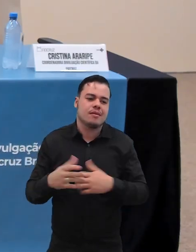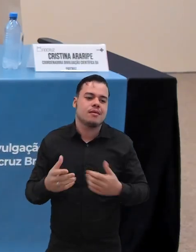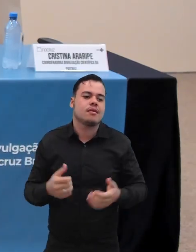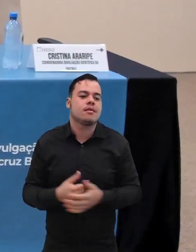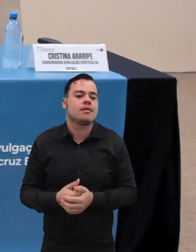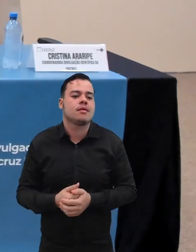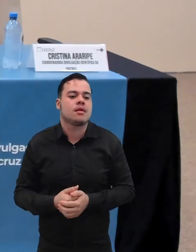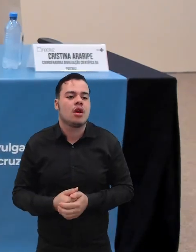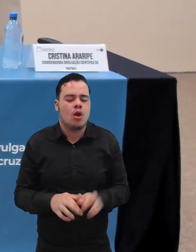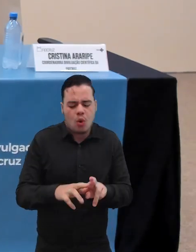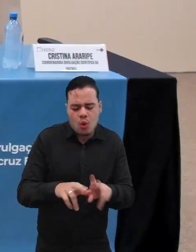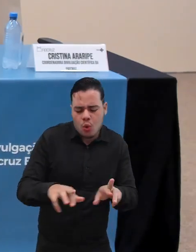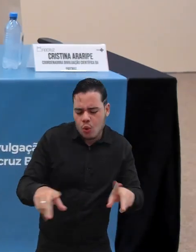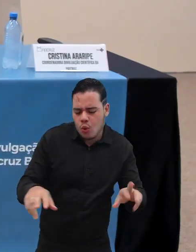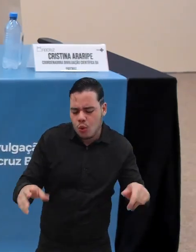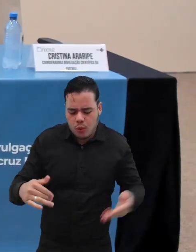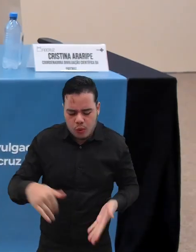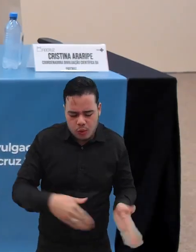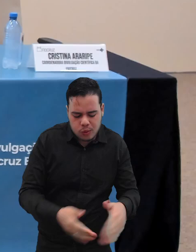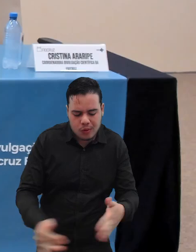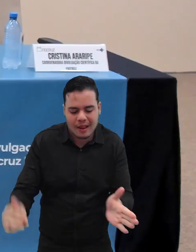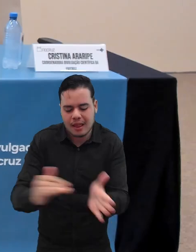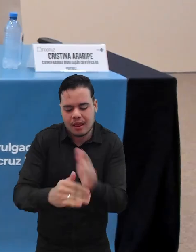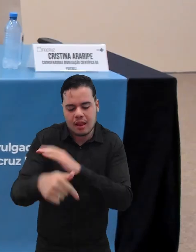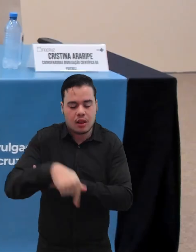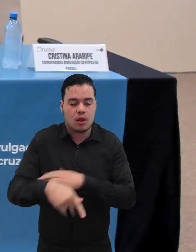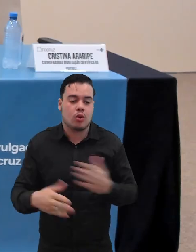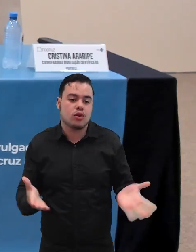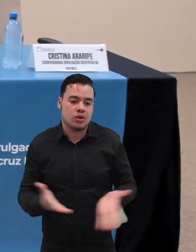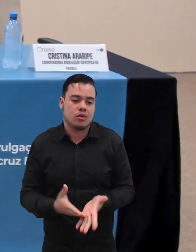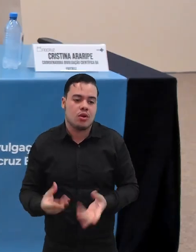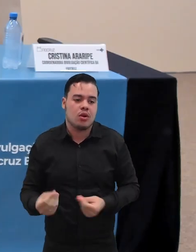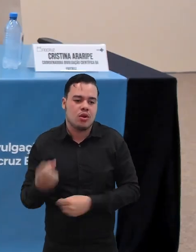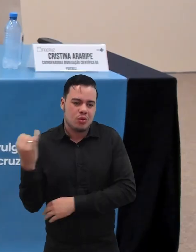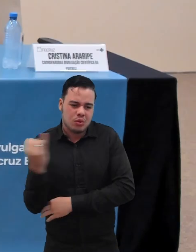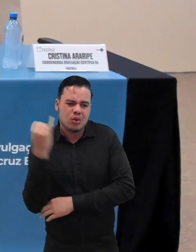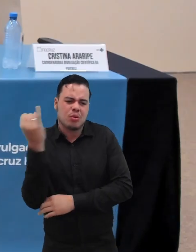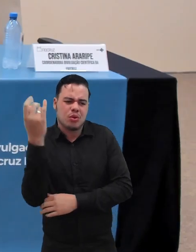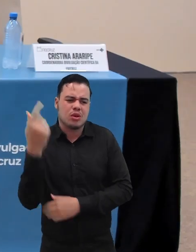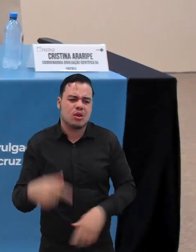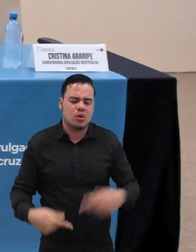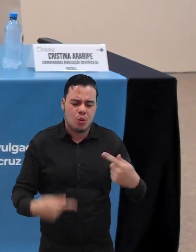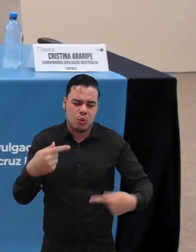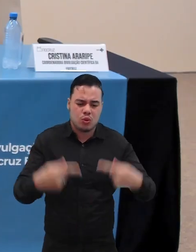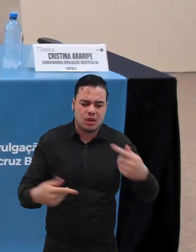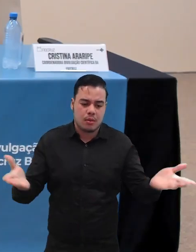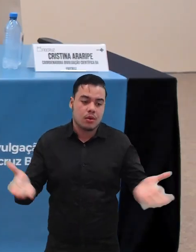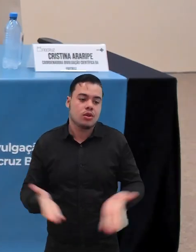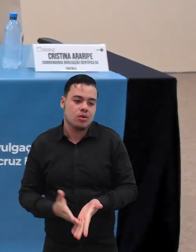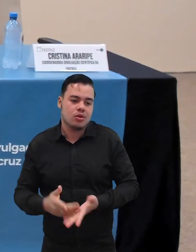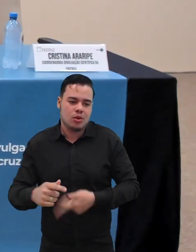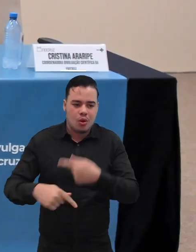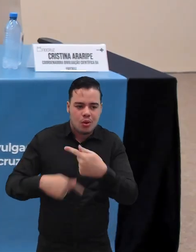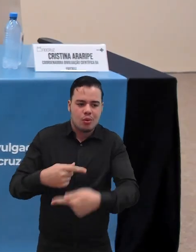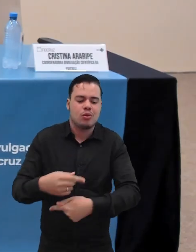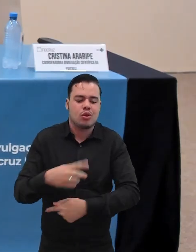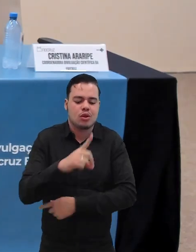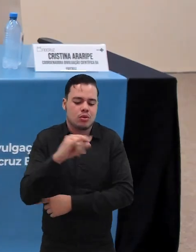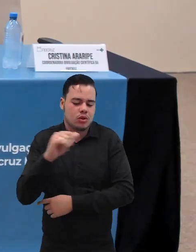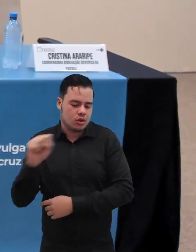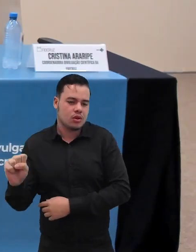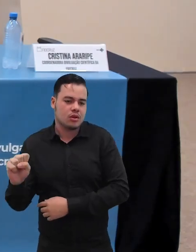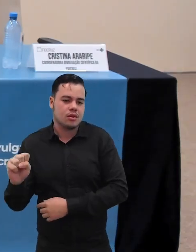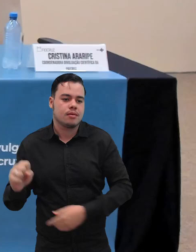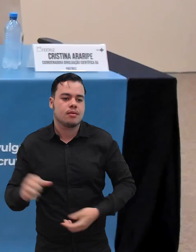caminhos que trouxeram cada um aqui, e esses caminhos são muito importantes para os debates que a gente vai travar nos próximos dias. Mas eu